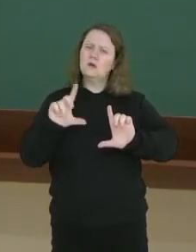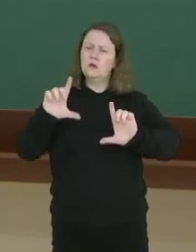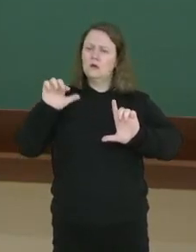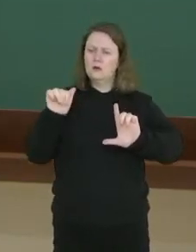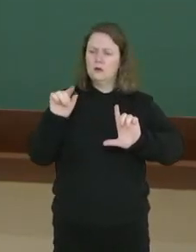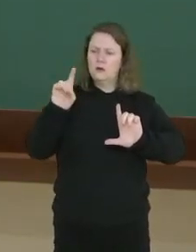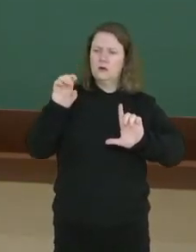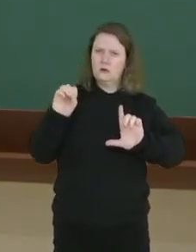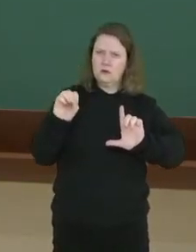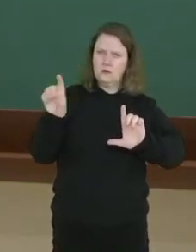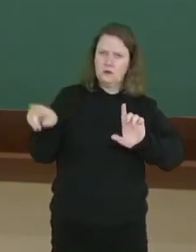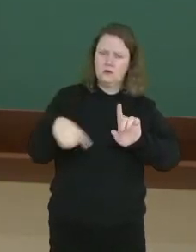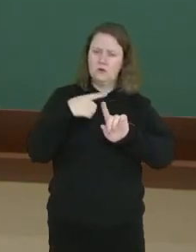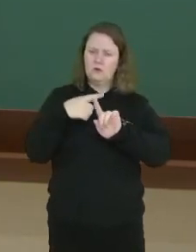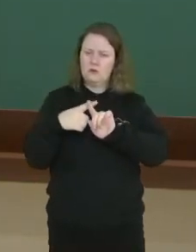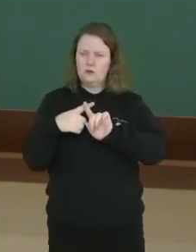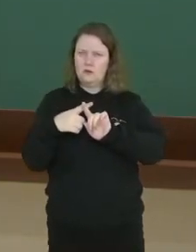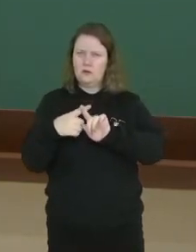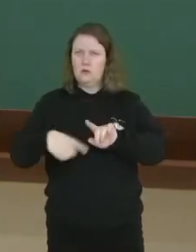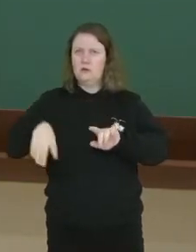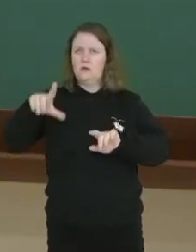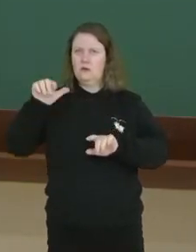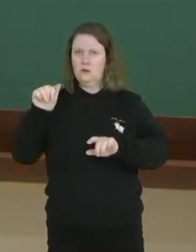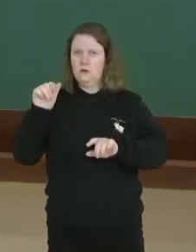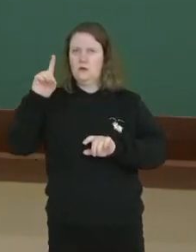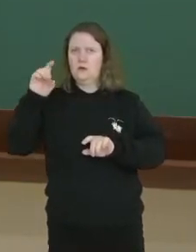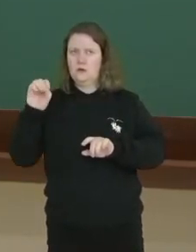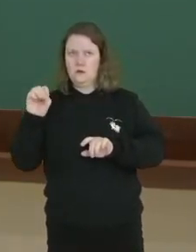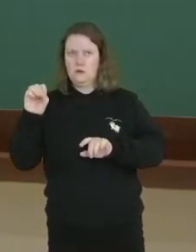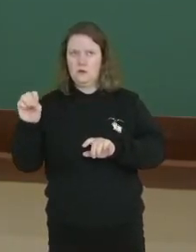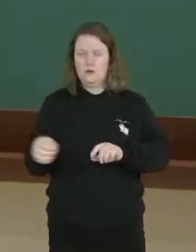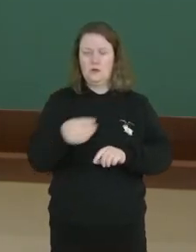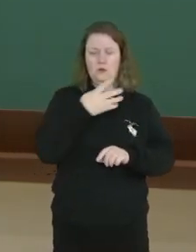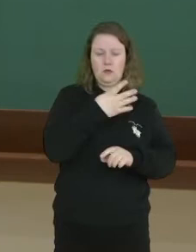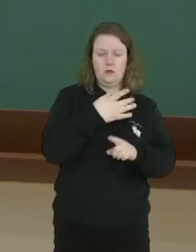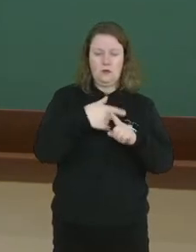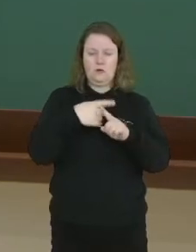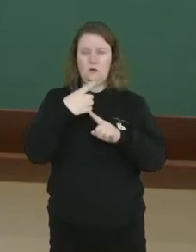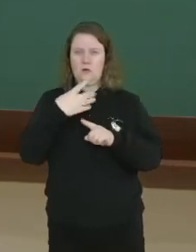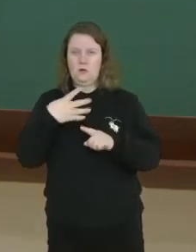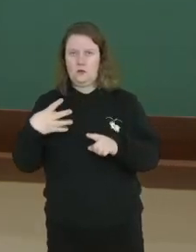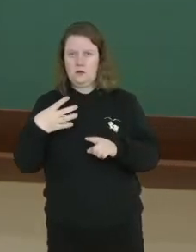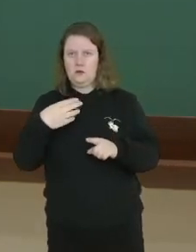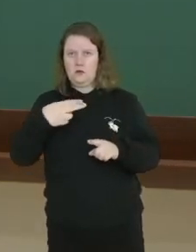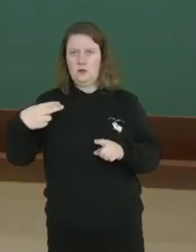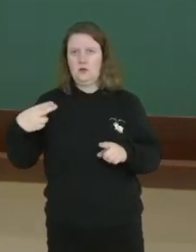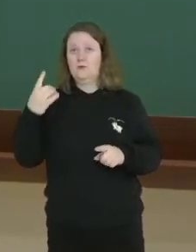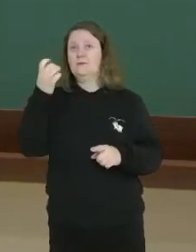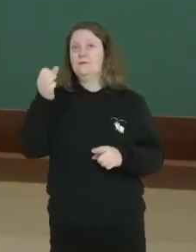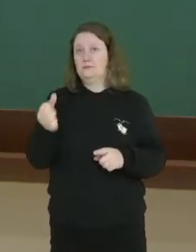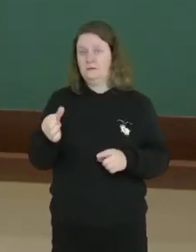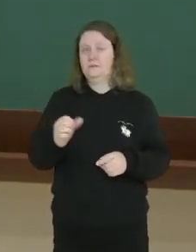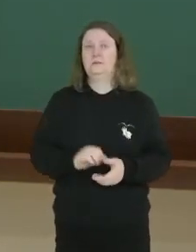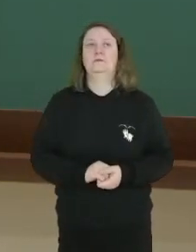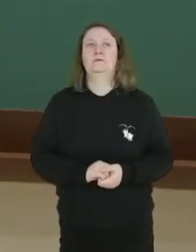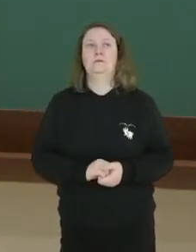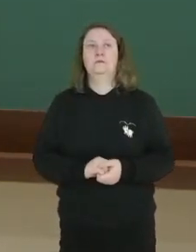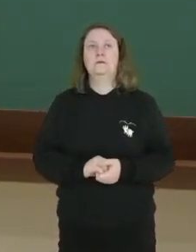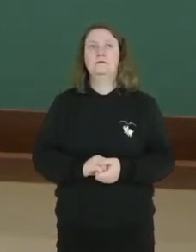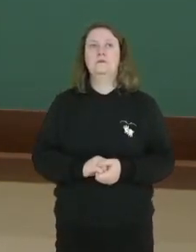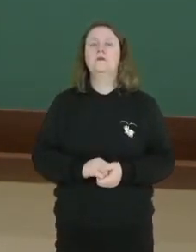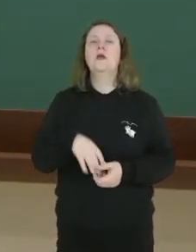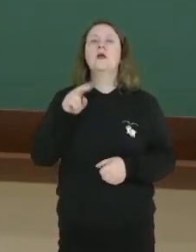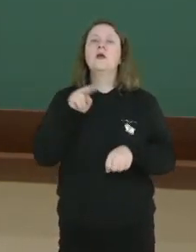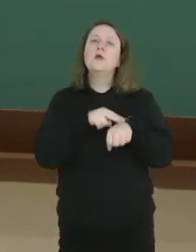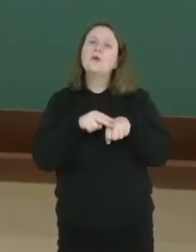vezes lado. 4 ao quadrado, 16. Então, 16 é a área desse quadrado amarelo. E do